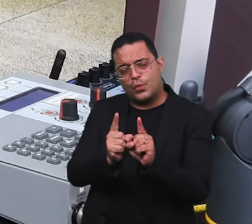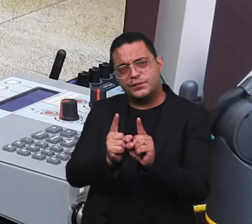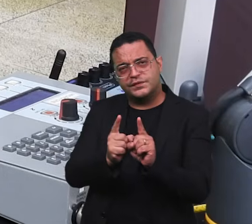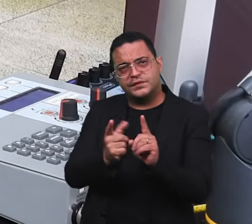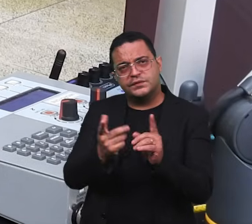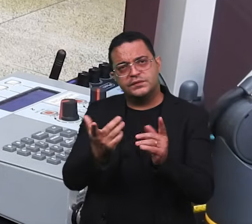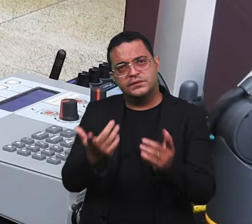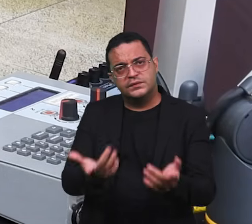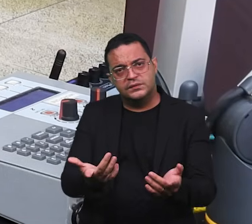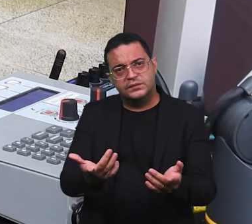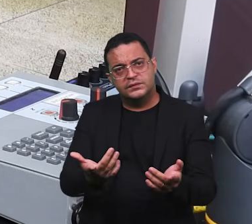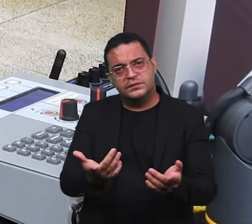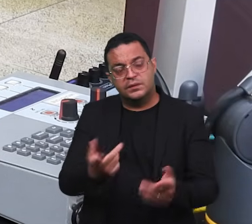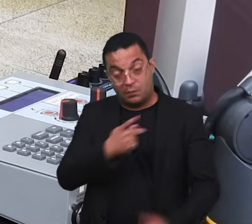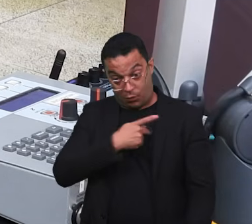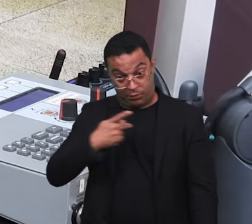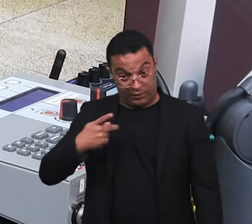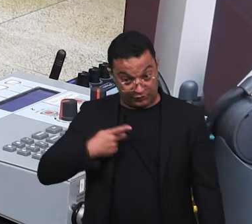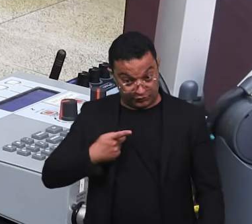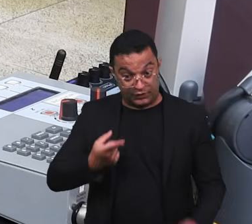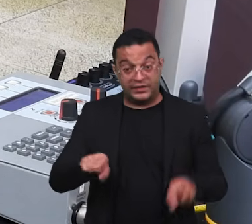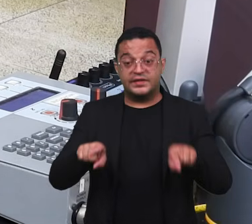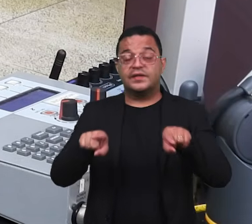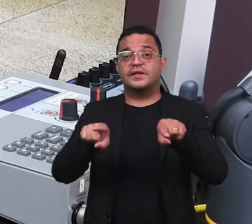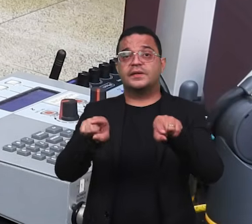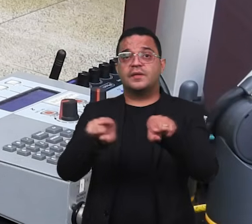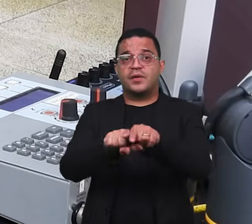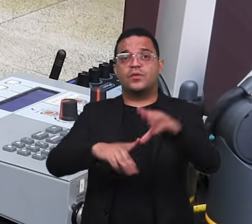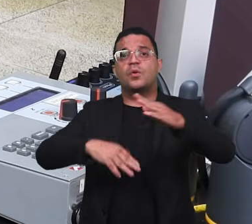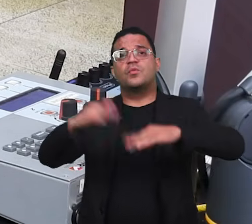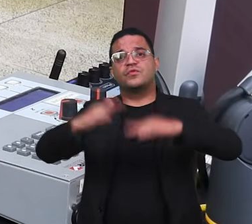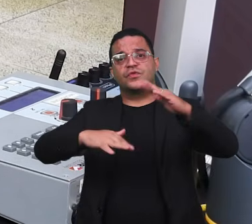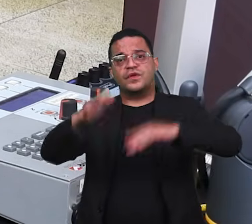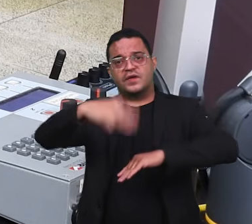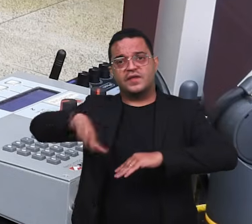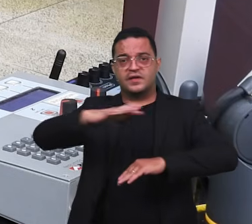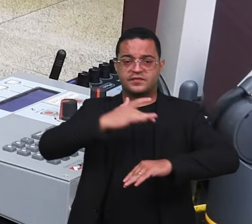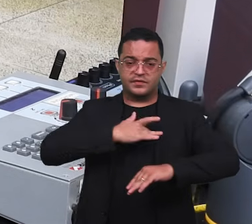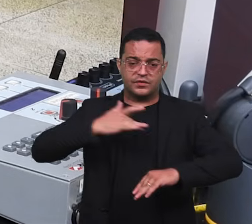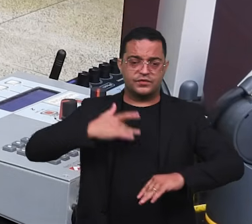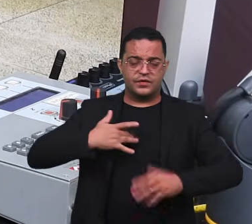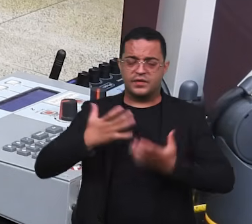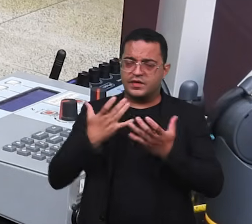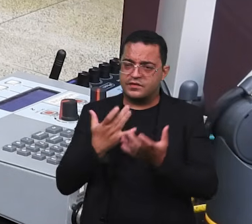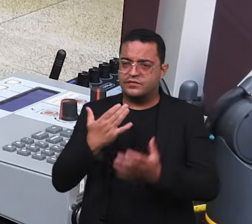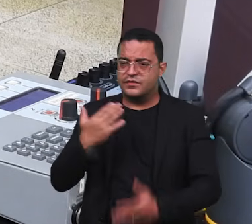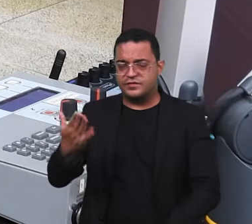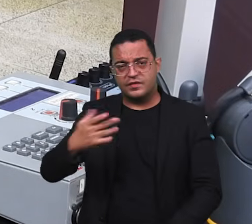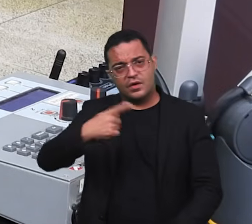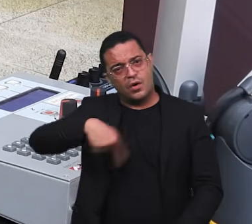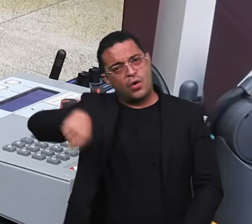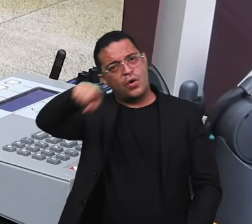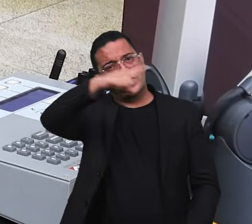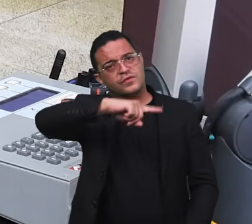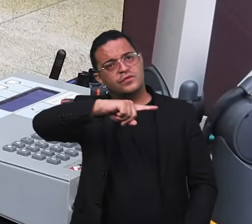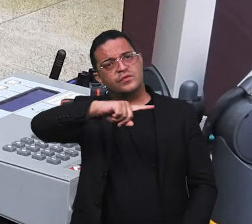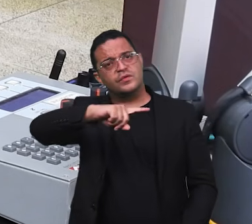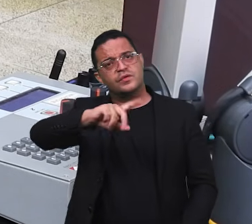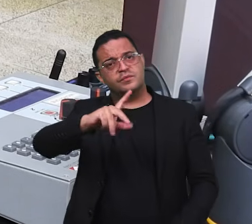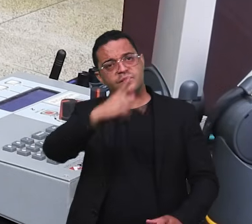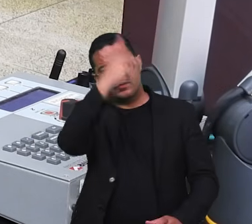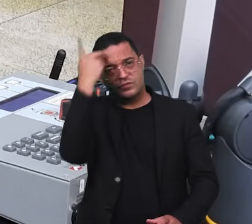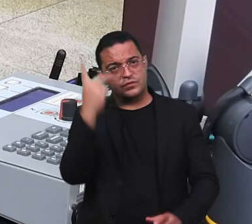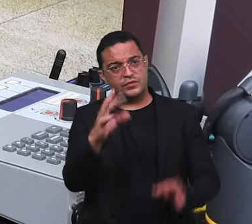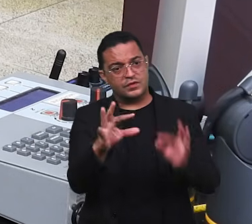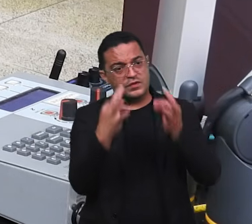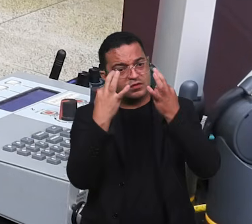Uma palavra como pastor e como profissional da saúde. Queria que você se dirigisse à nossa câmera, ao nosso